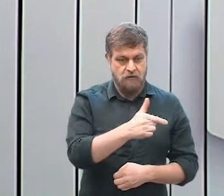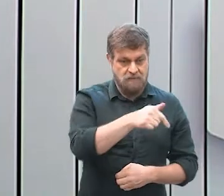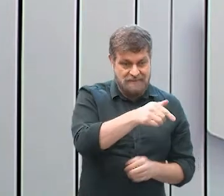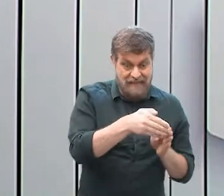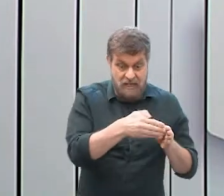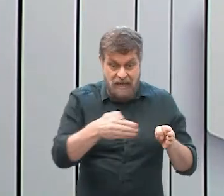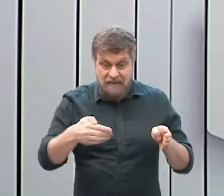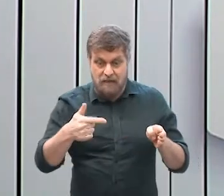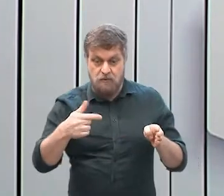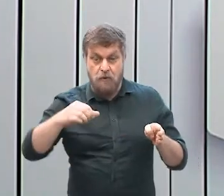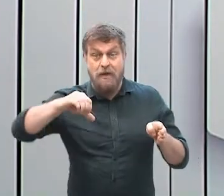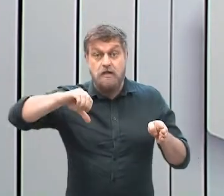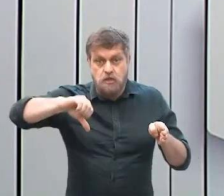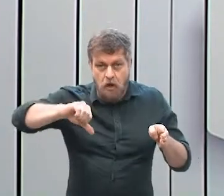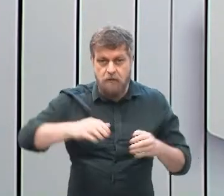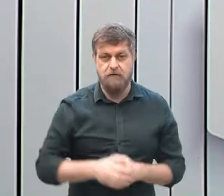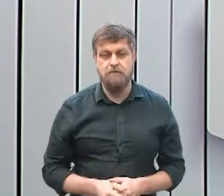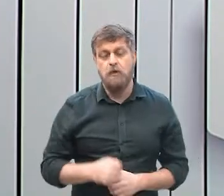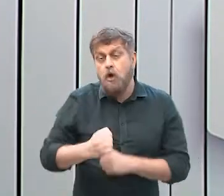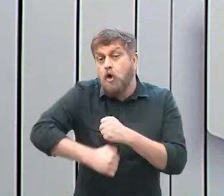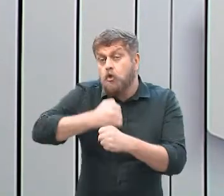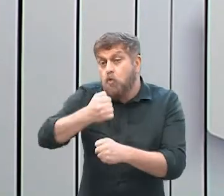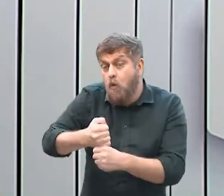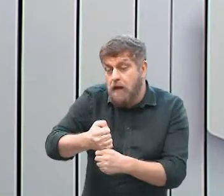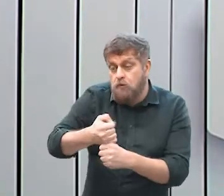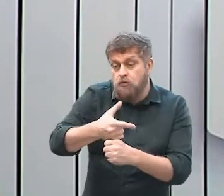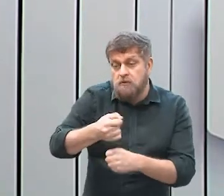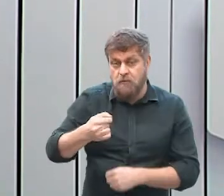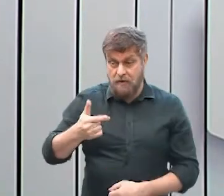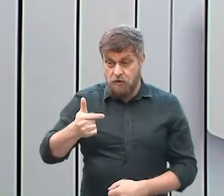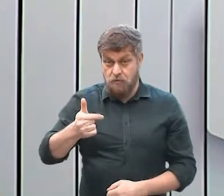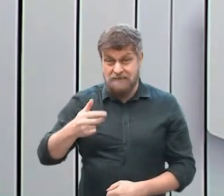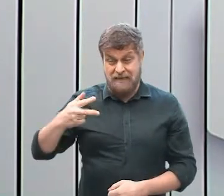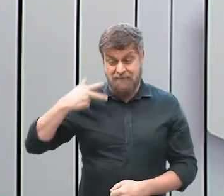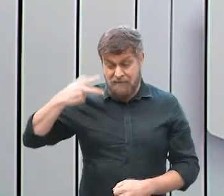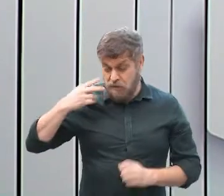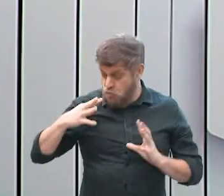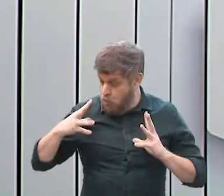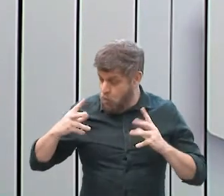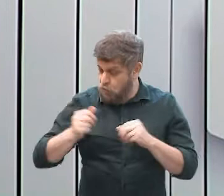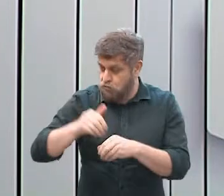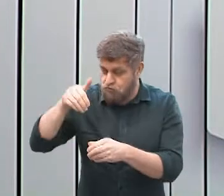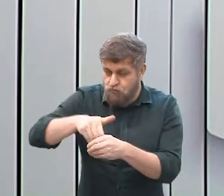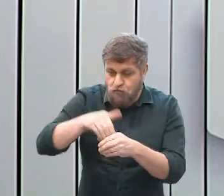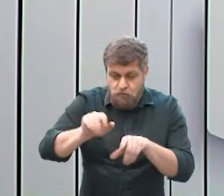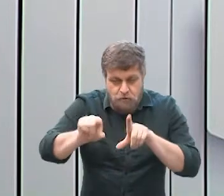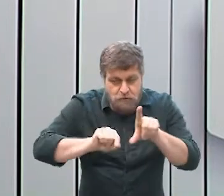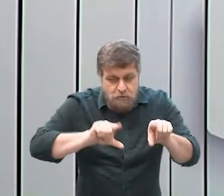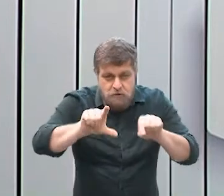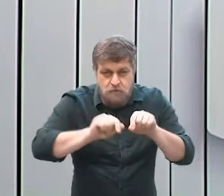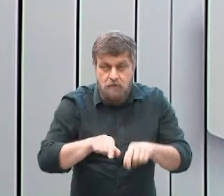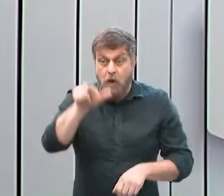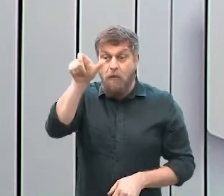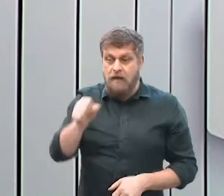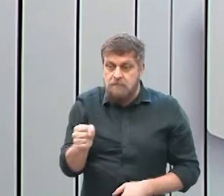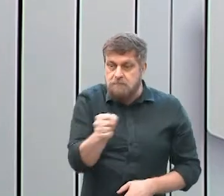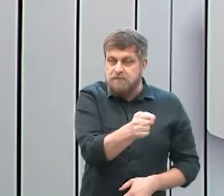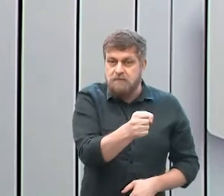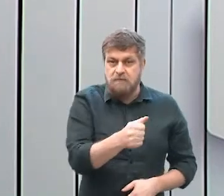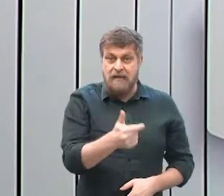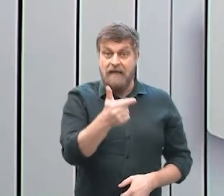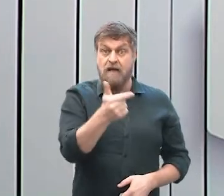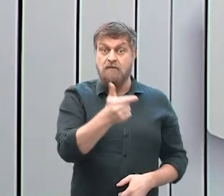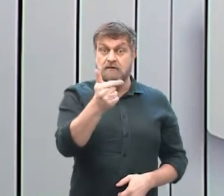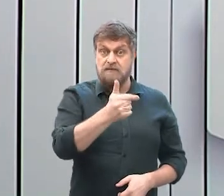2007 e 2009. Em 2012, foi eleito por unanimidade pelos colegas vereadores ao cargo de